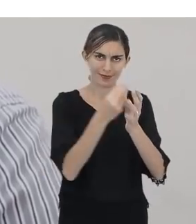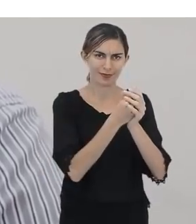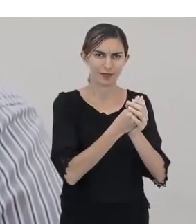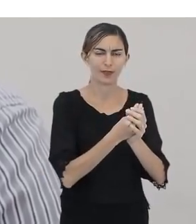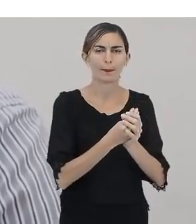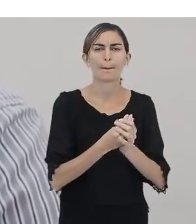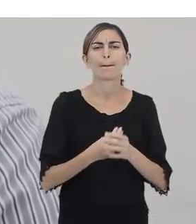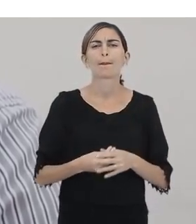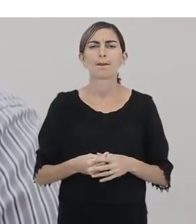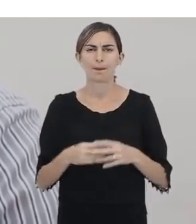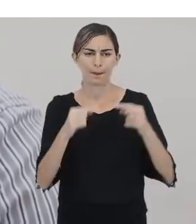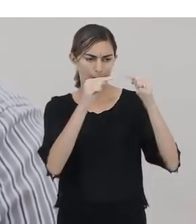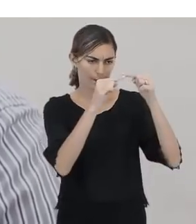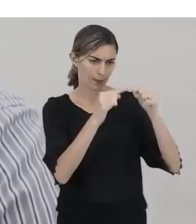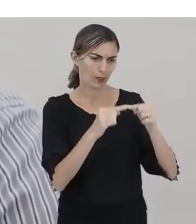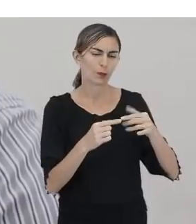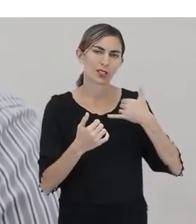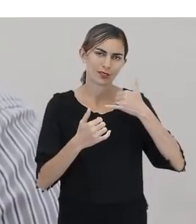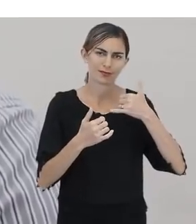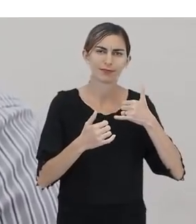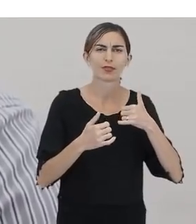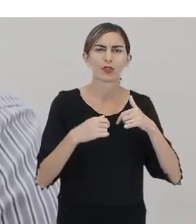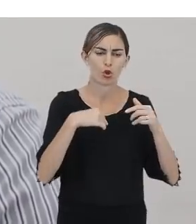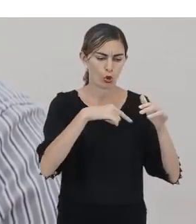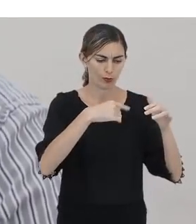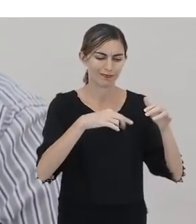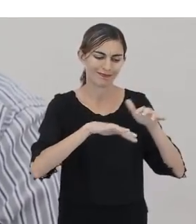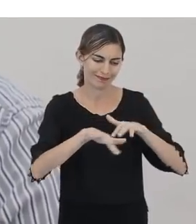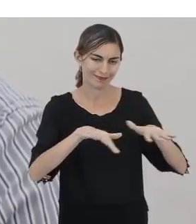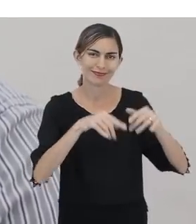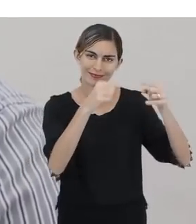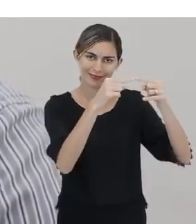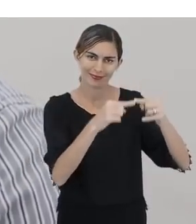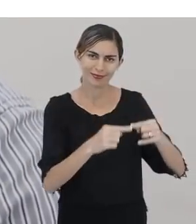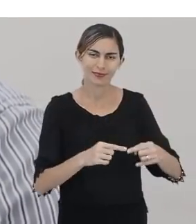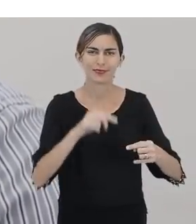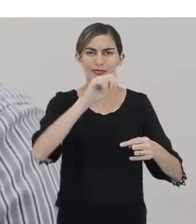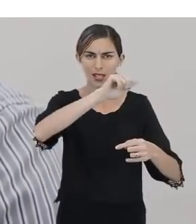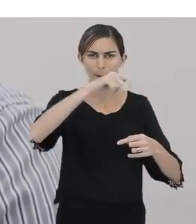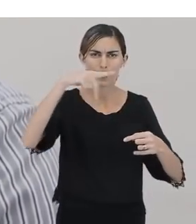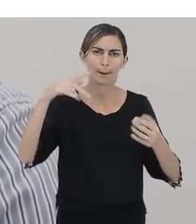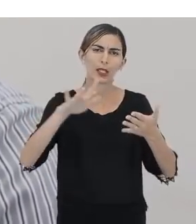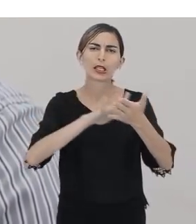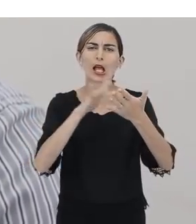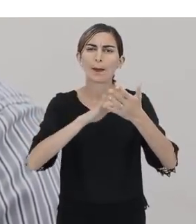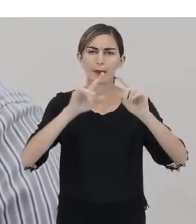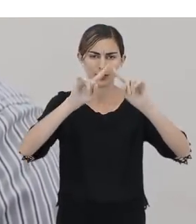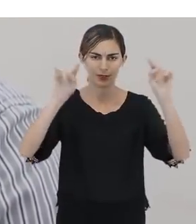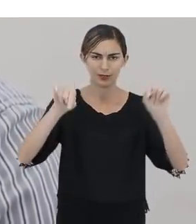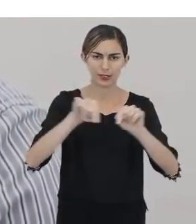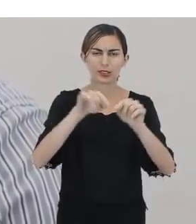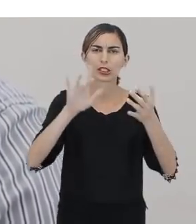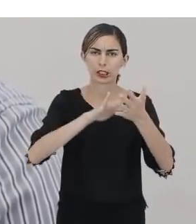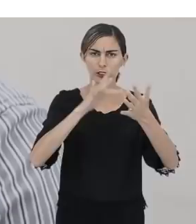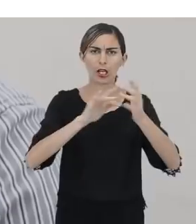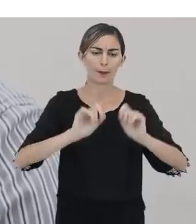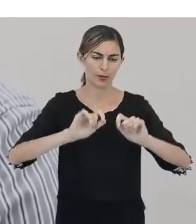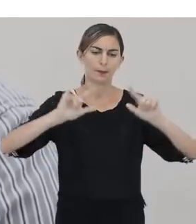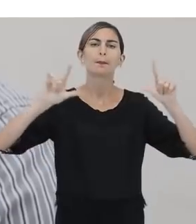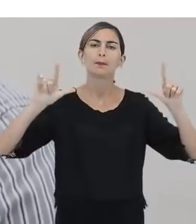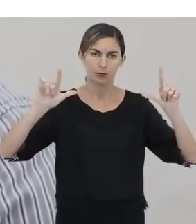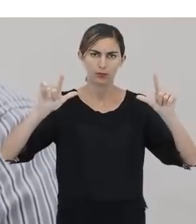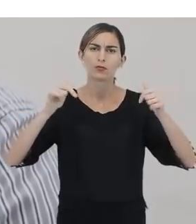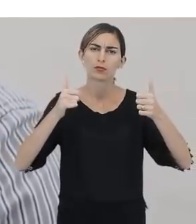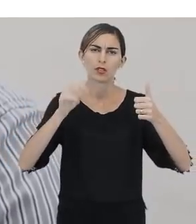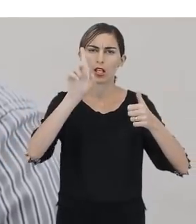os DPIs do dispositivo que está sendo rodado a aplicação. Então, se você está rodando uma aplicação no tablet, o DPI é maior, então ele